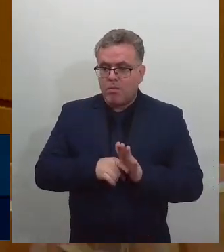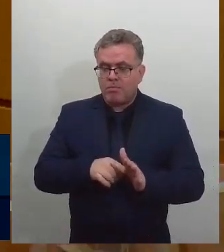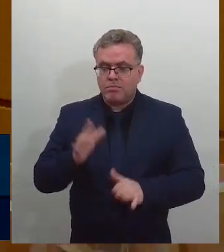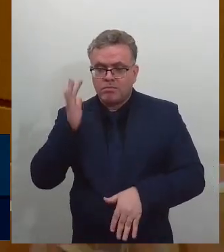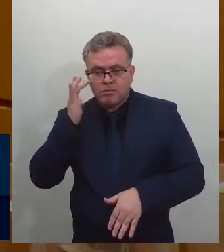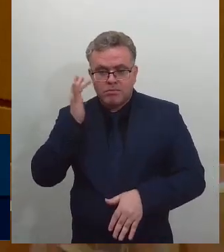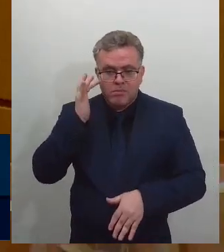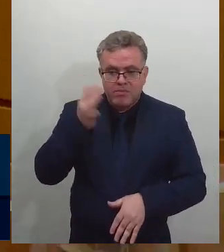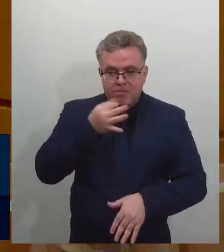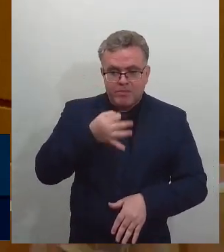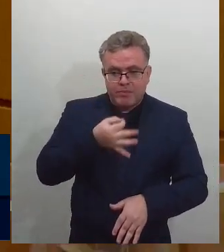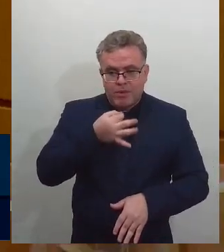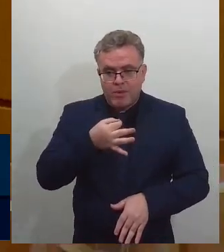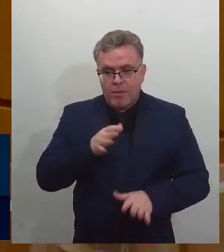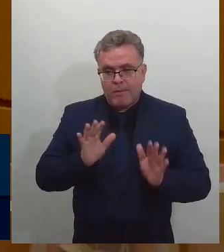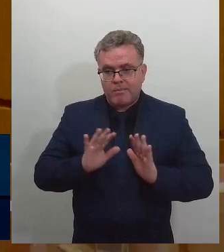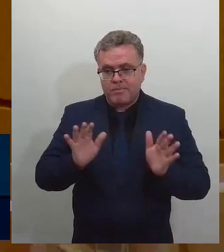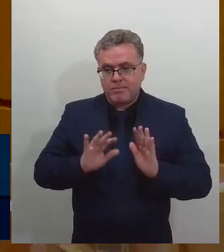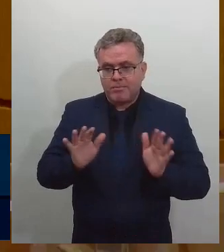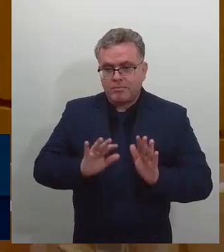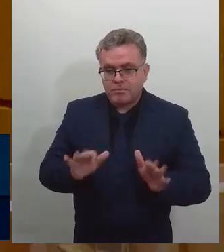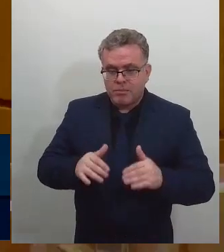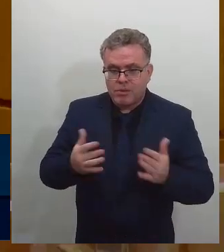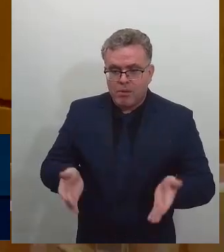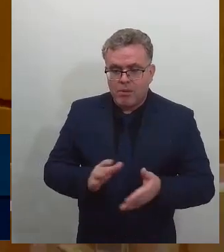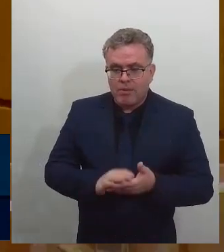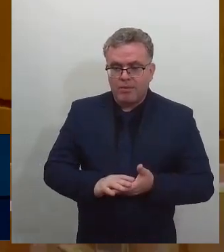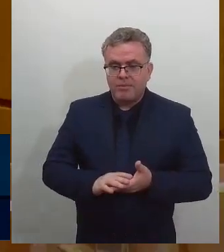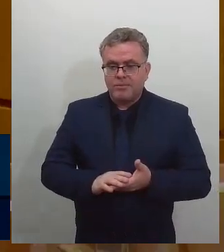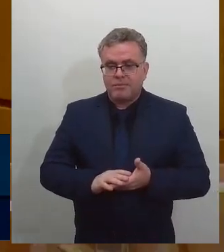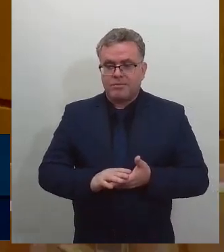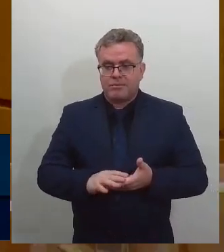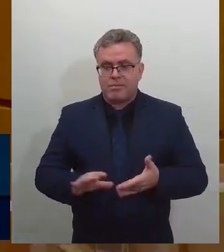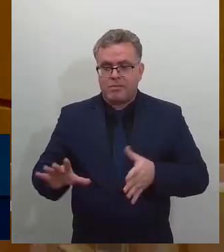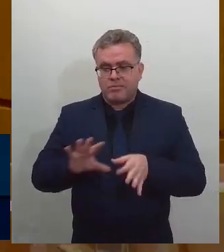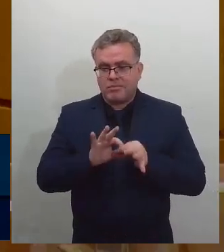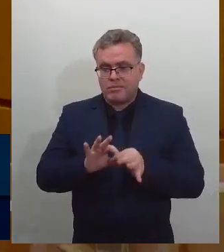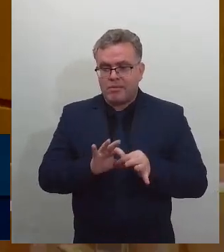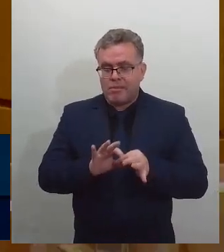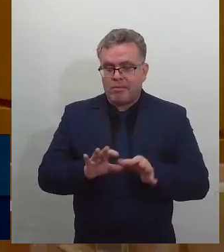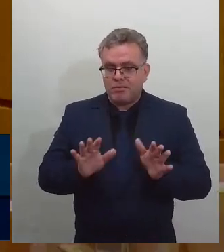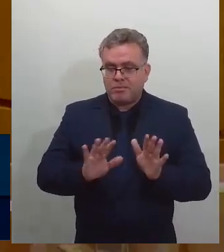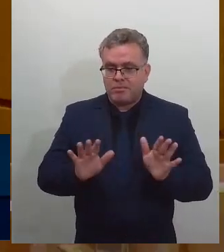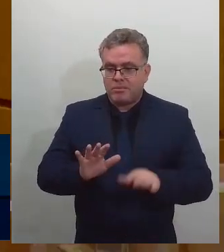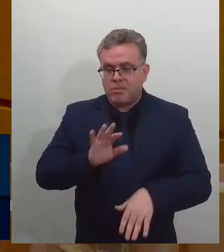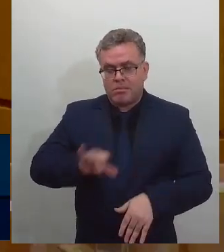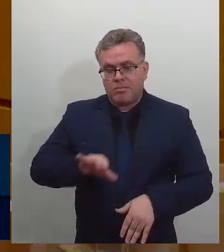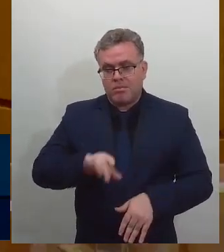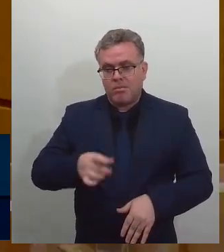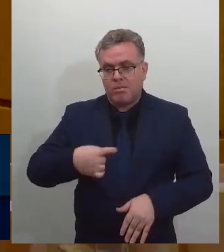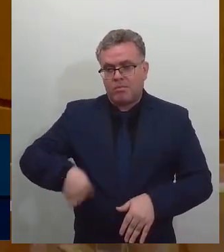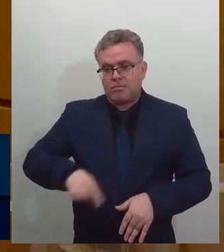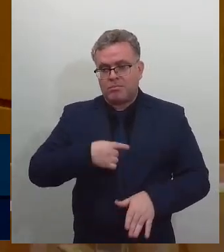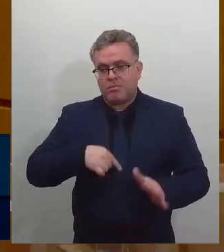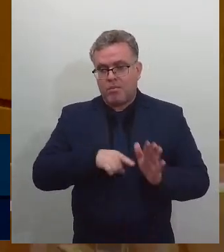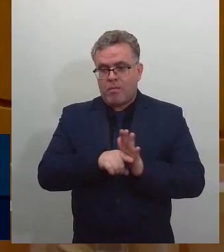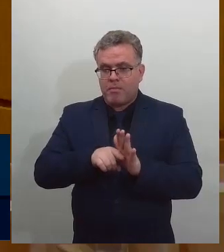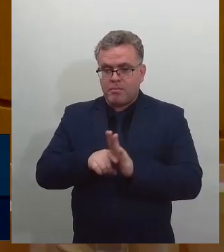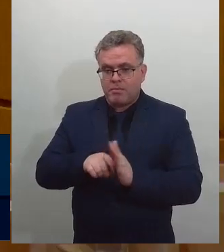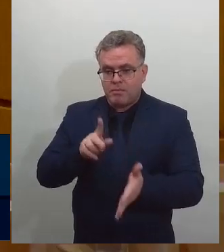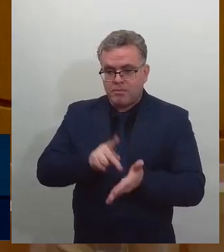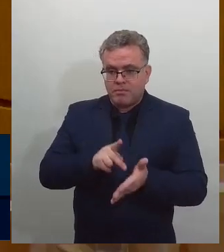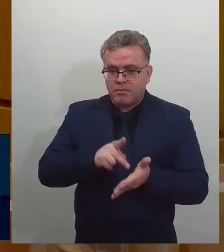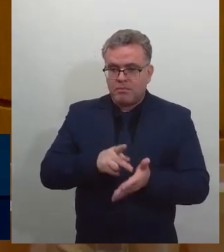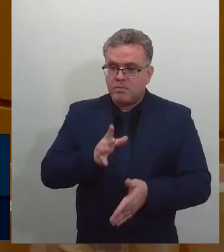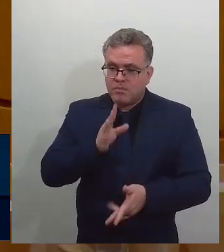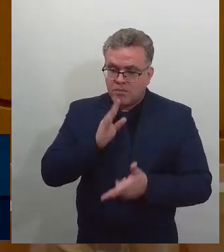não de correntes de WhatsApp, de Facebook, de Instagram. A gente precisa se cercar de pessoas que realmente conheçam e